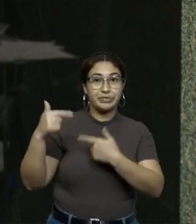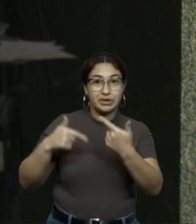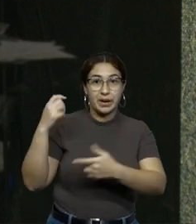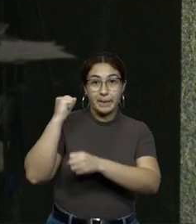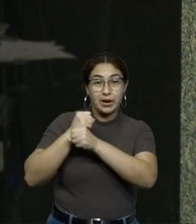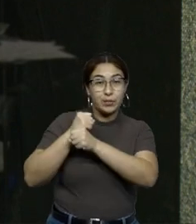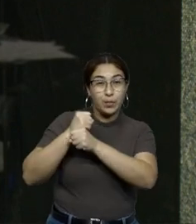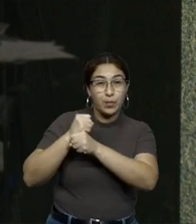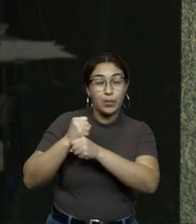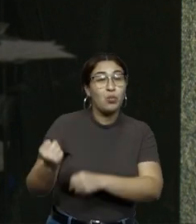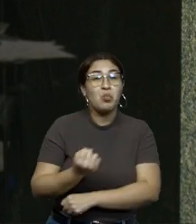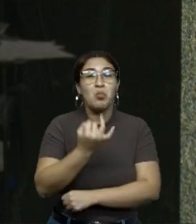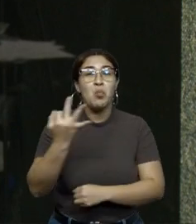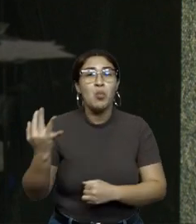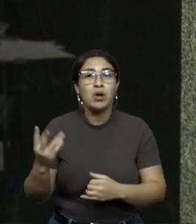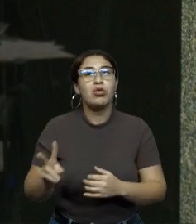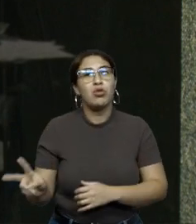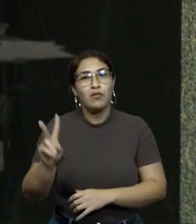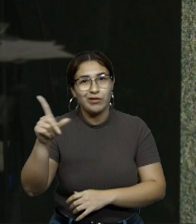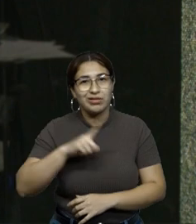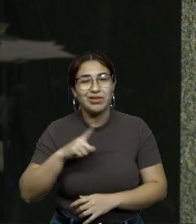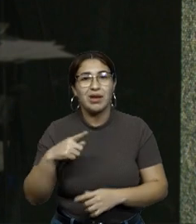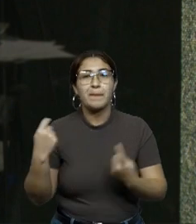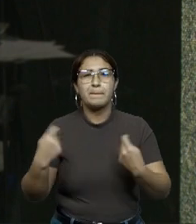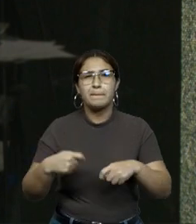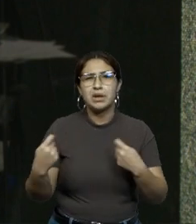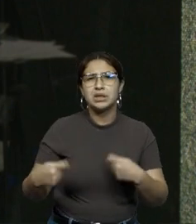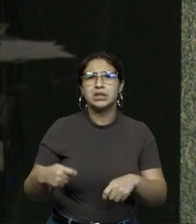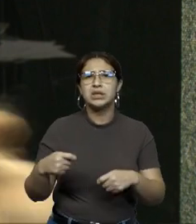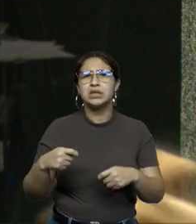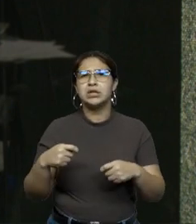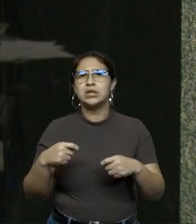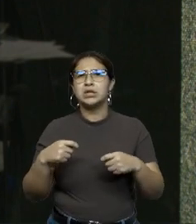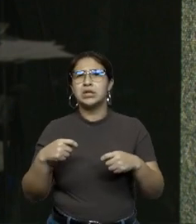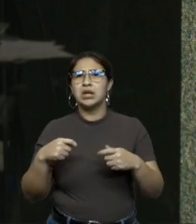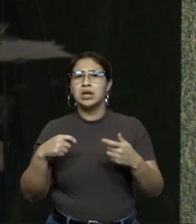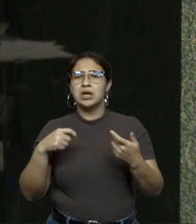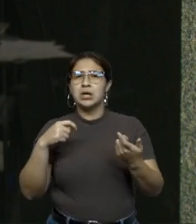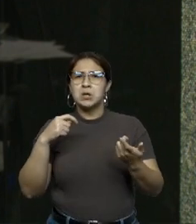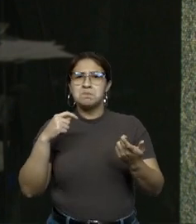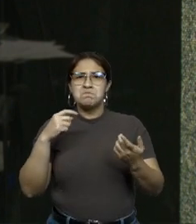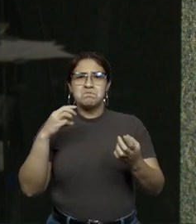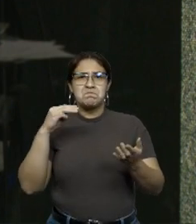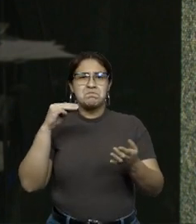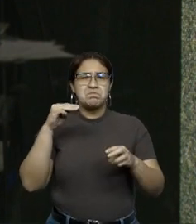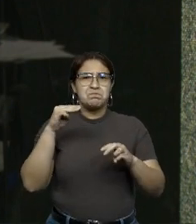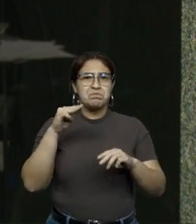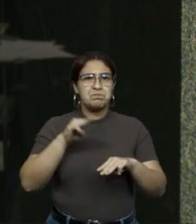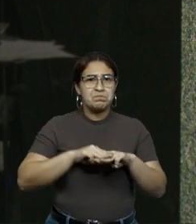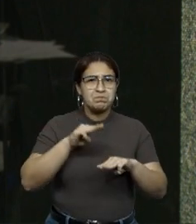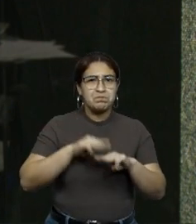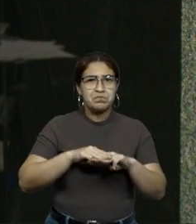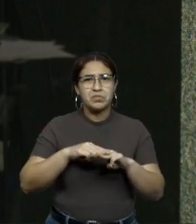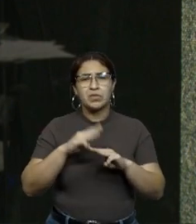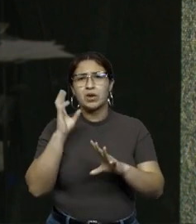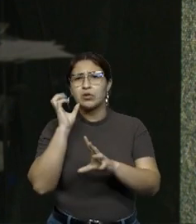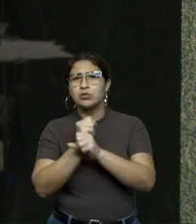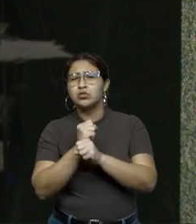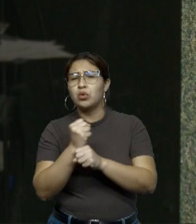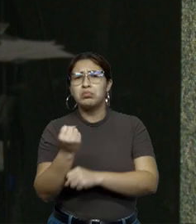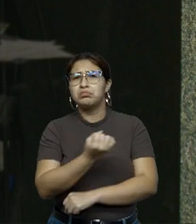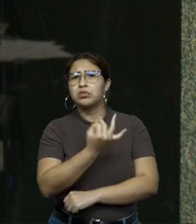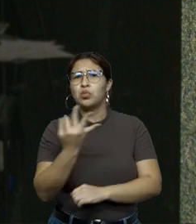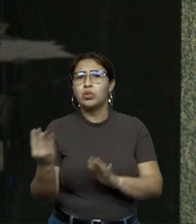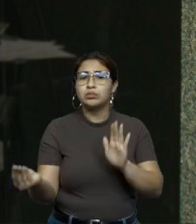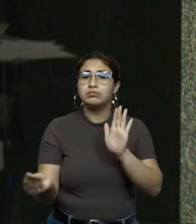é o professor tinha que fazer o cálculo corrido não aparecia para ele o cálculo vim meses o professor que tinha que fazer o cálculo e